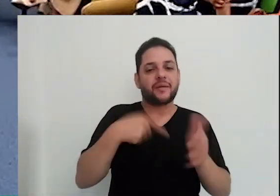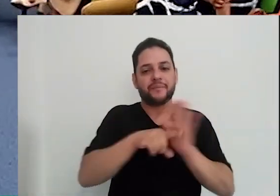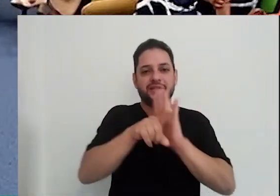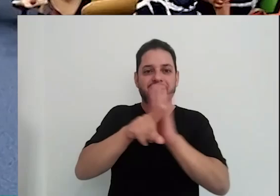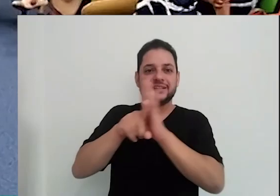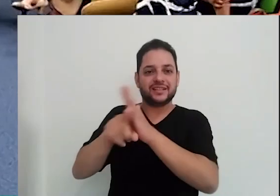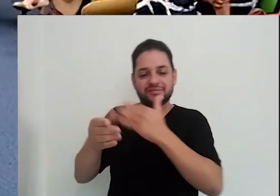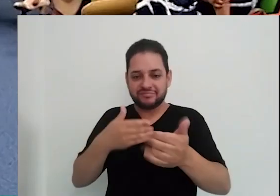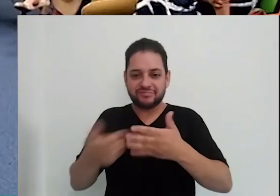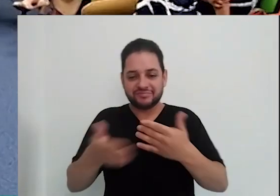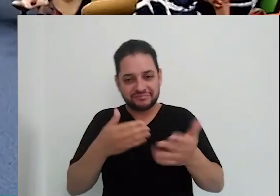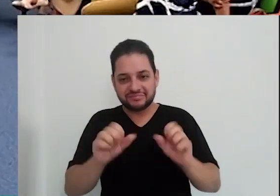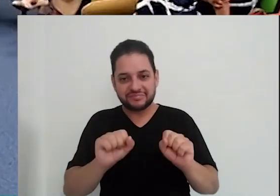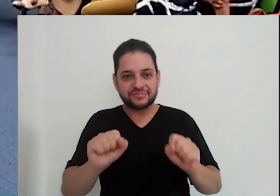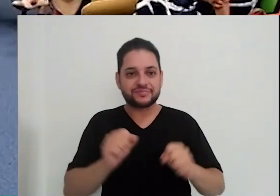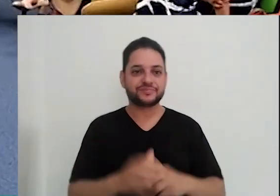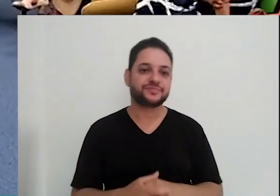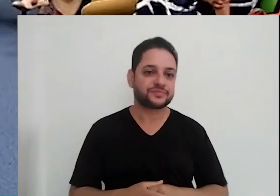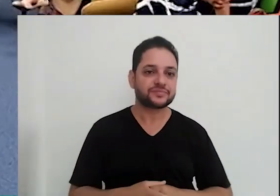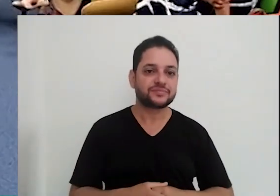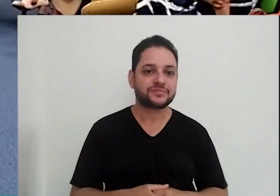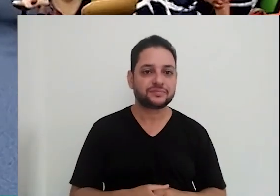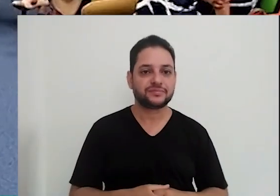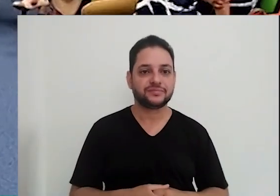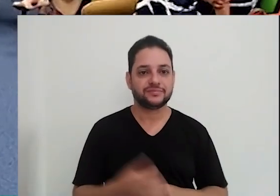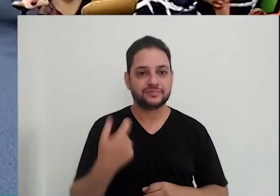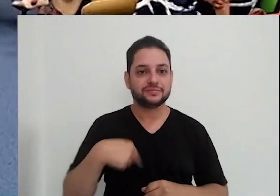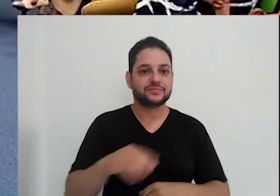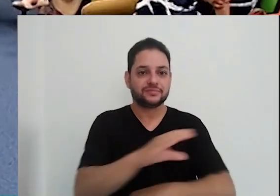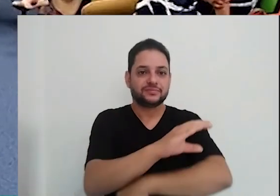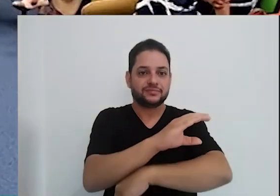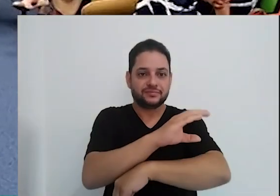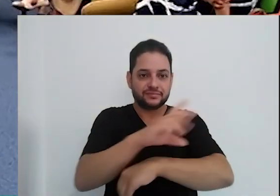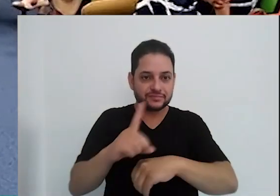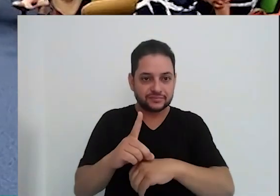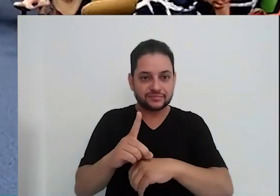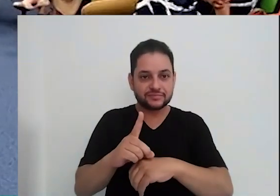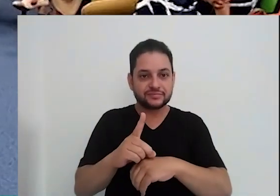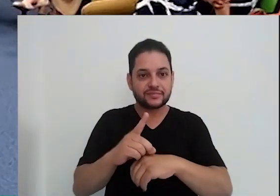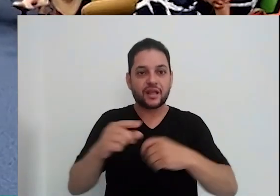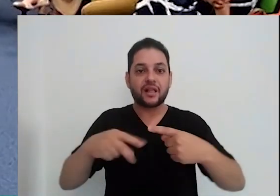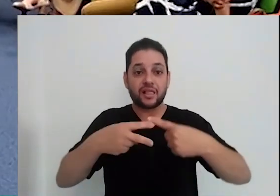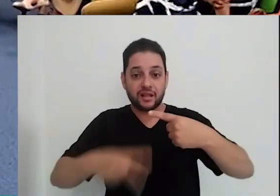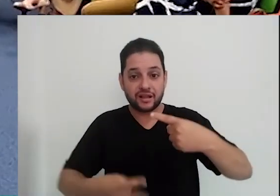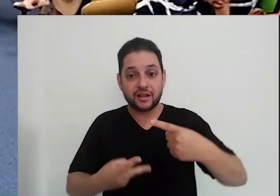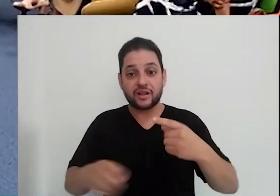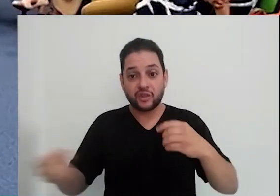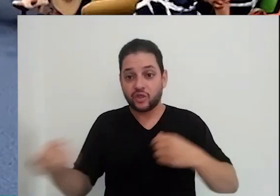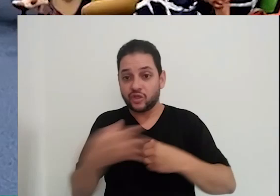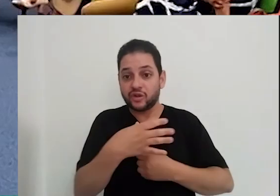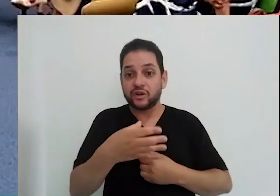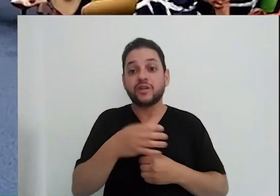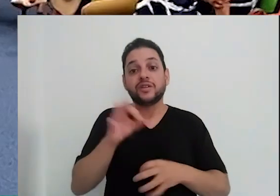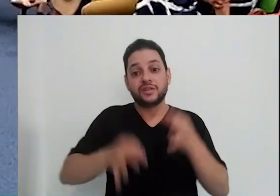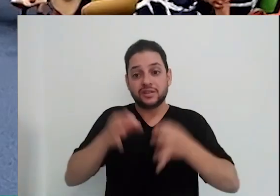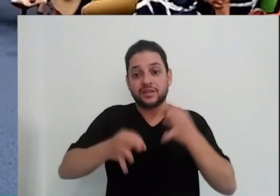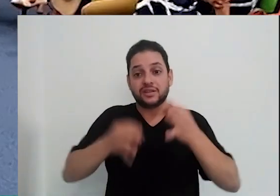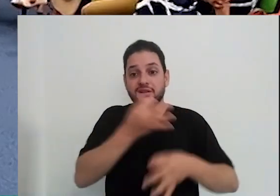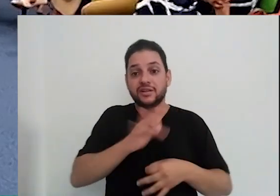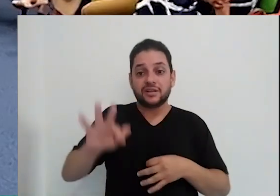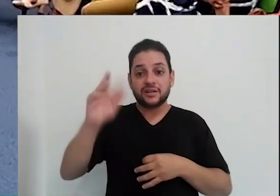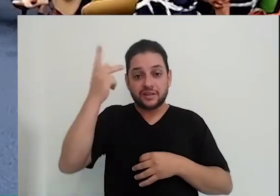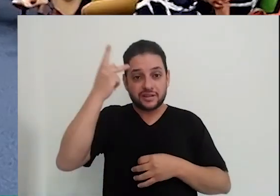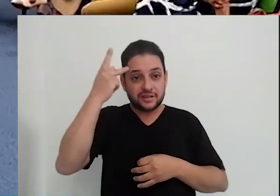pesquisa a gente é eu eu Sou coordenadora do laboratório de inovação da Justiça Federal de São Paulo e a